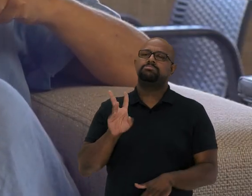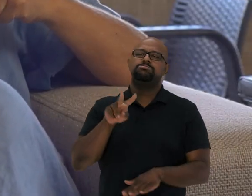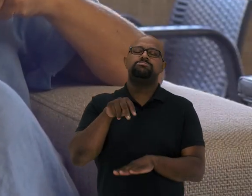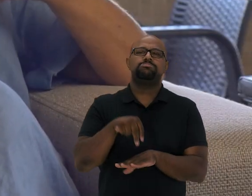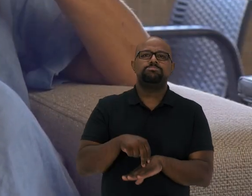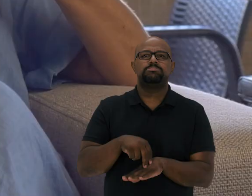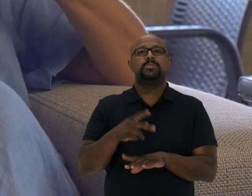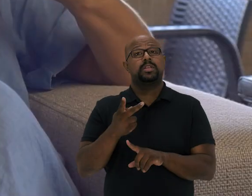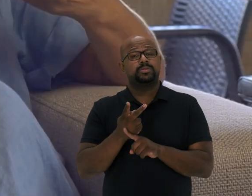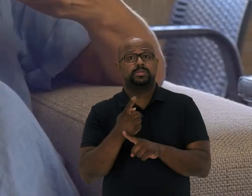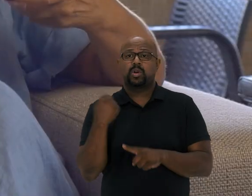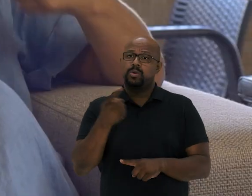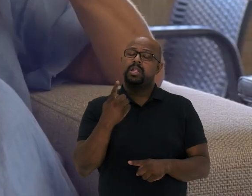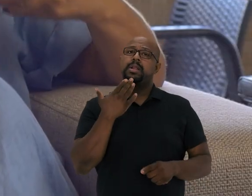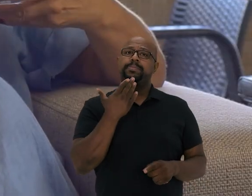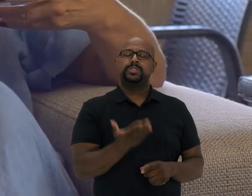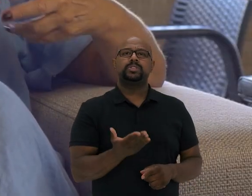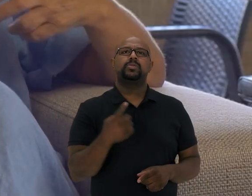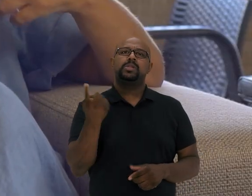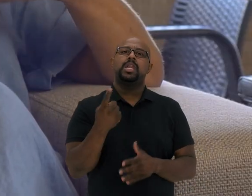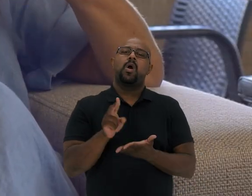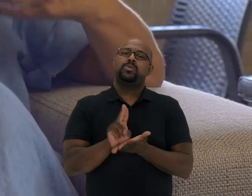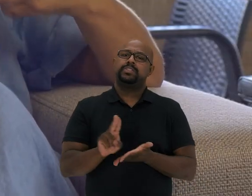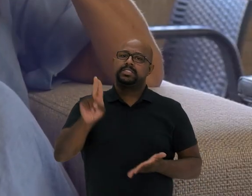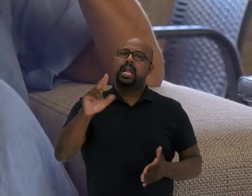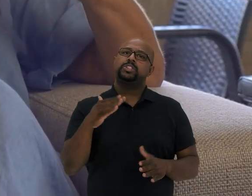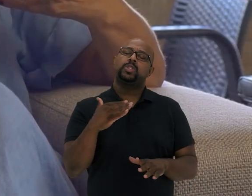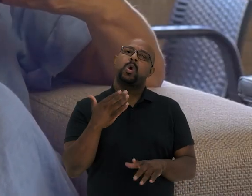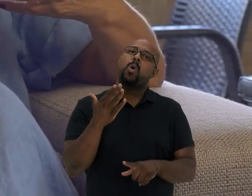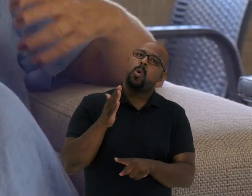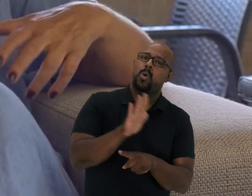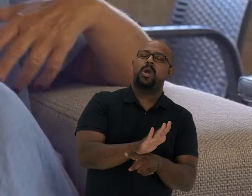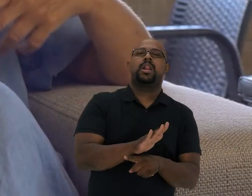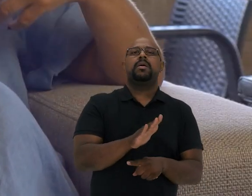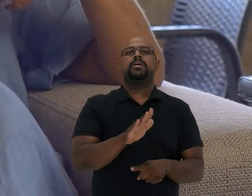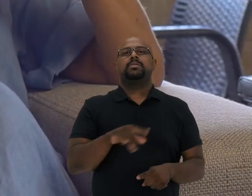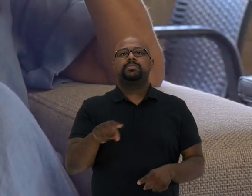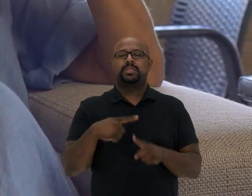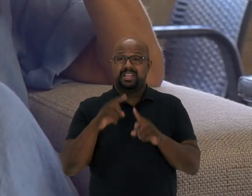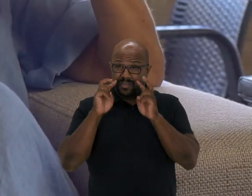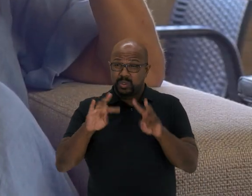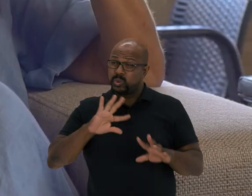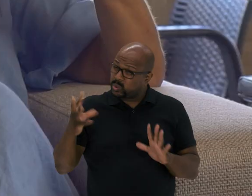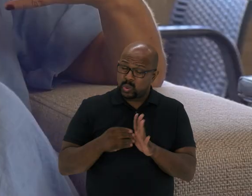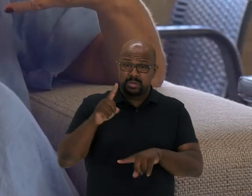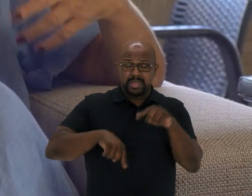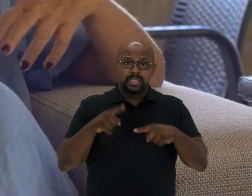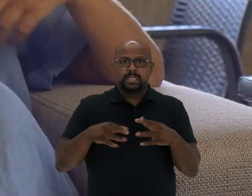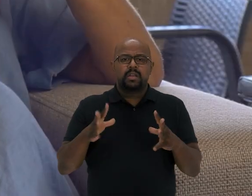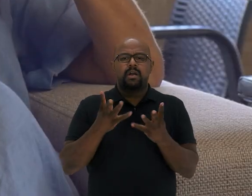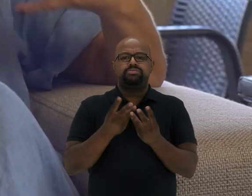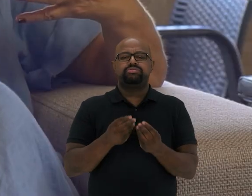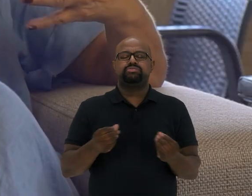né? Nos procurando e pedindo que a universidade colaborasse, que ele estava vendo que todo aquele patrimônio